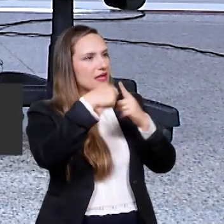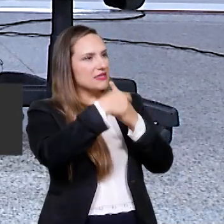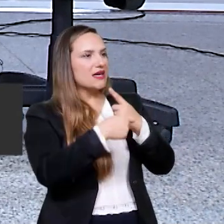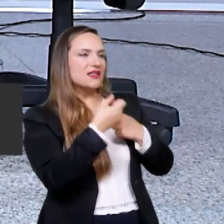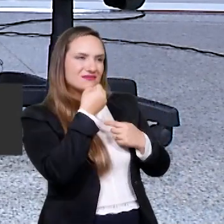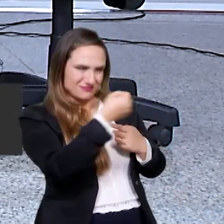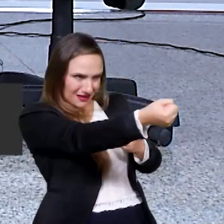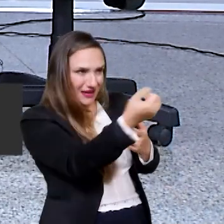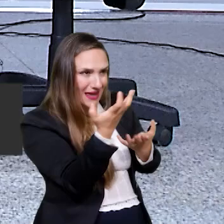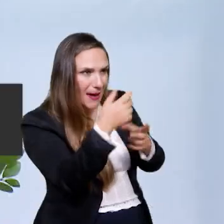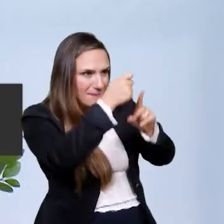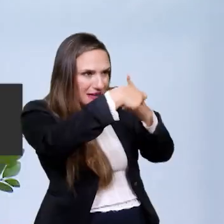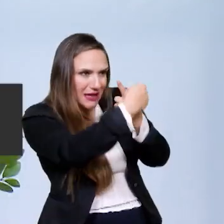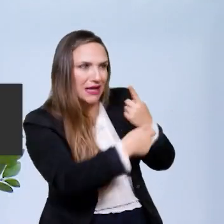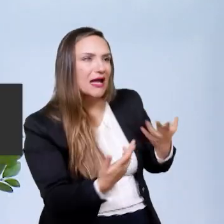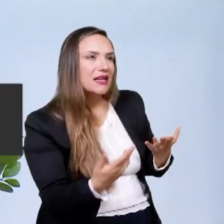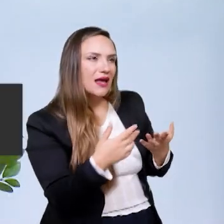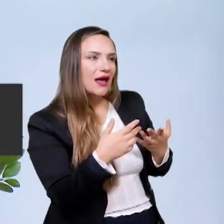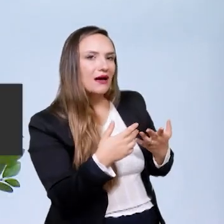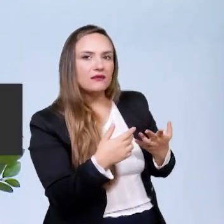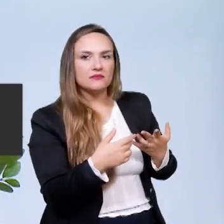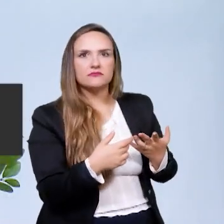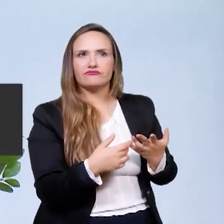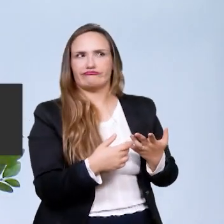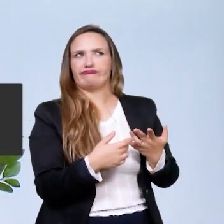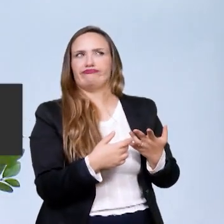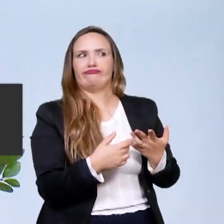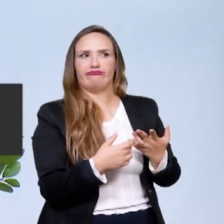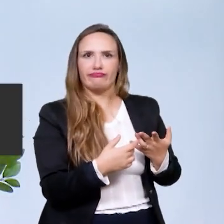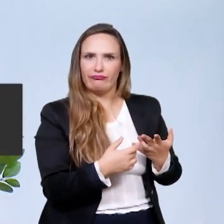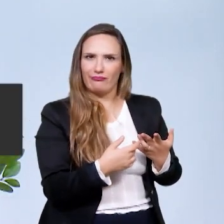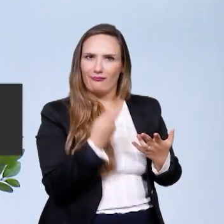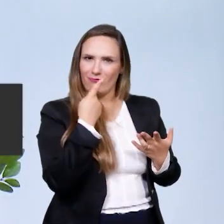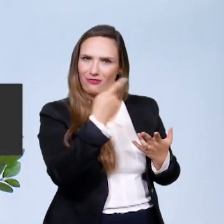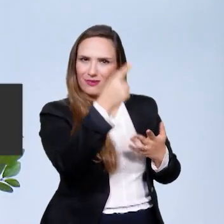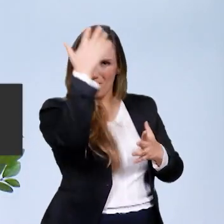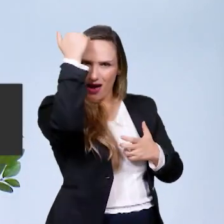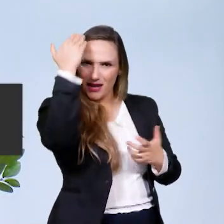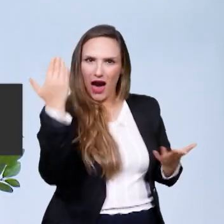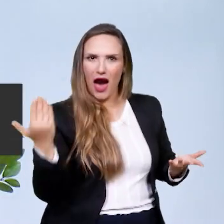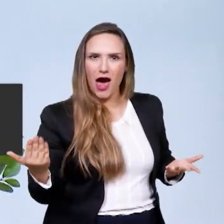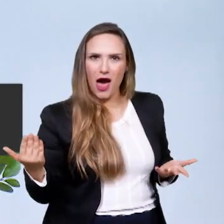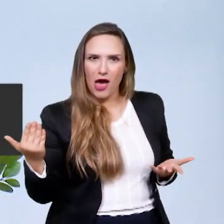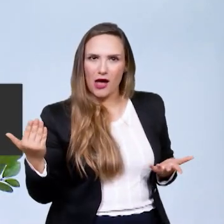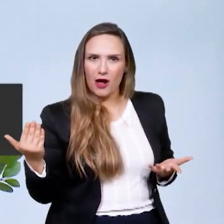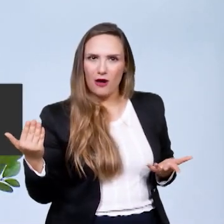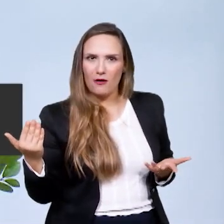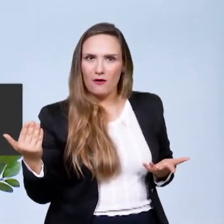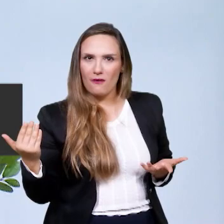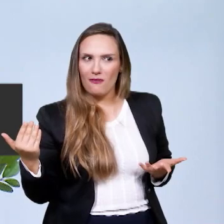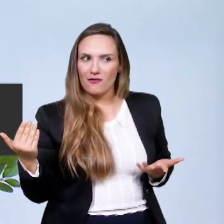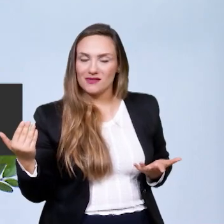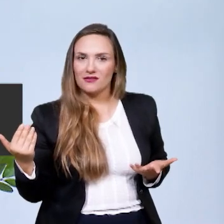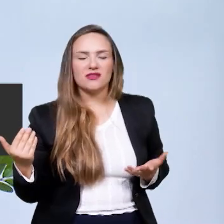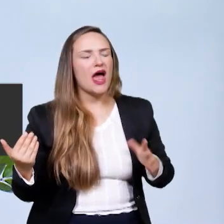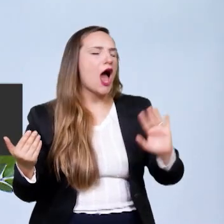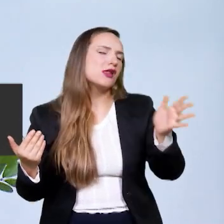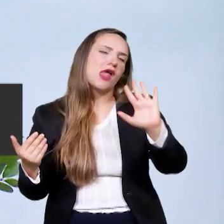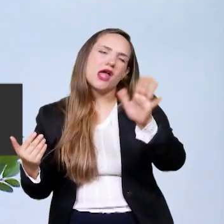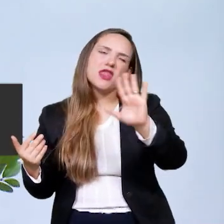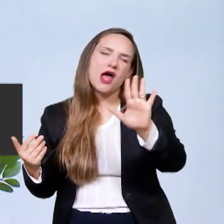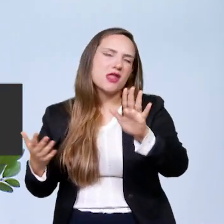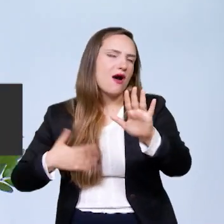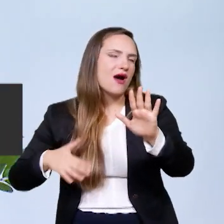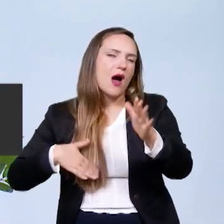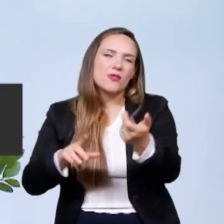Né? Então, mas o que acontece nesse sentido? A comissão atua nessa área, né? Nós tivemos um caso,